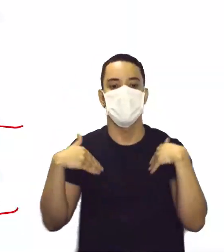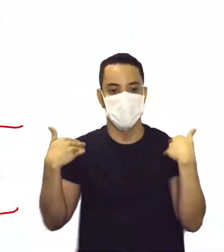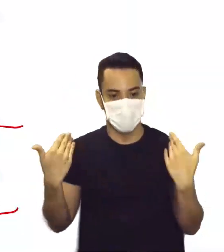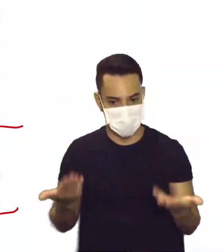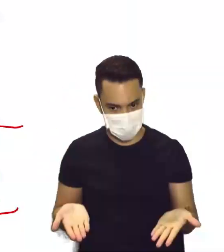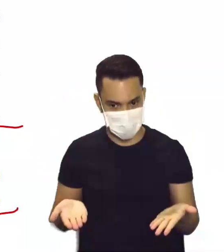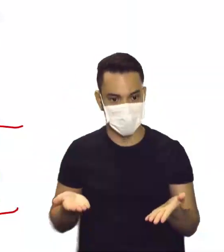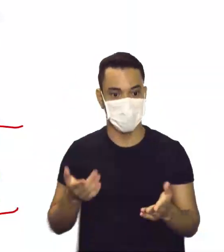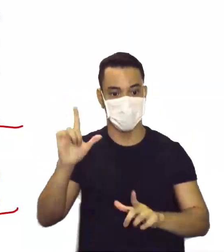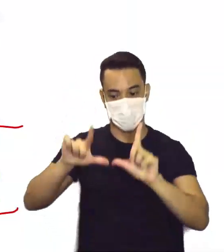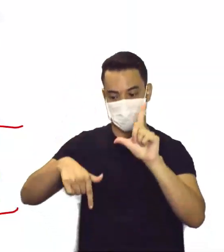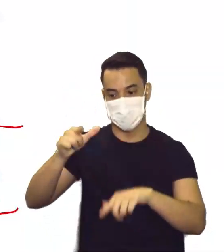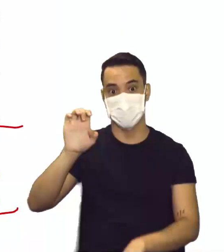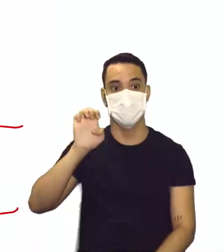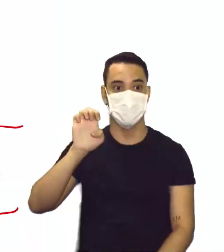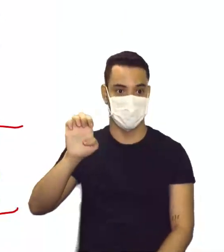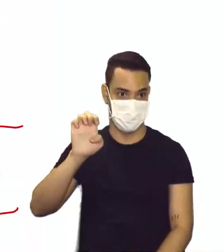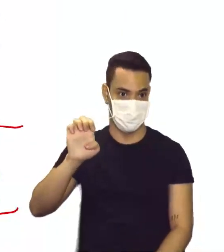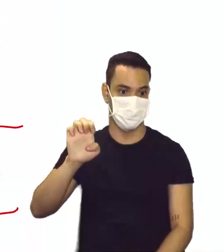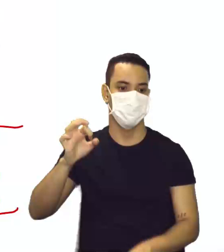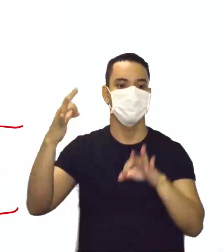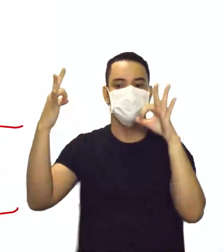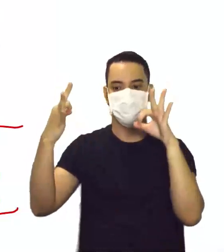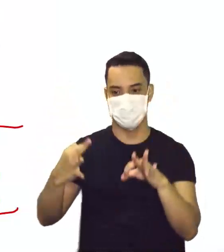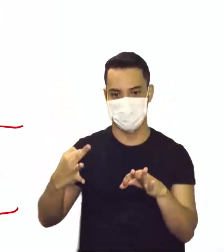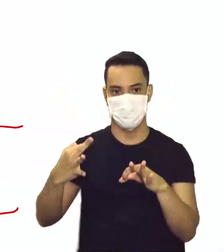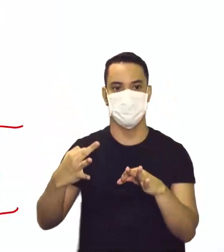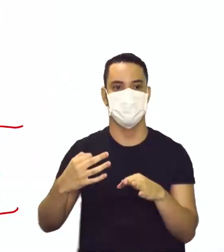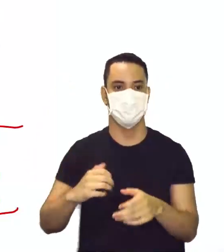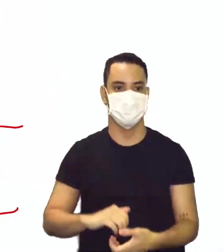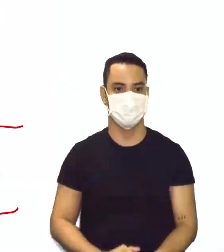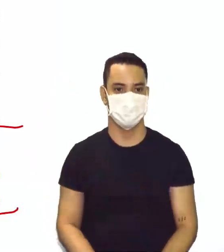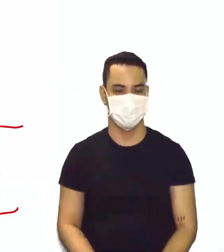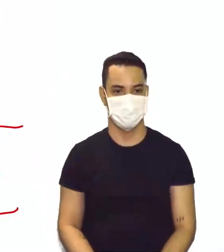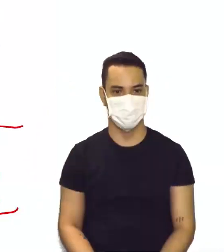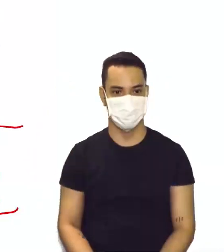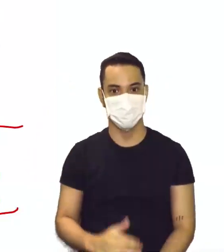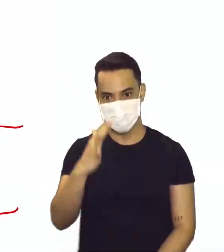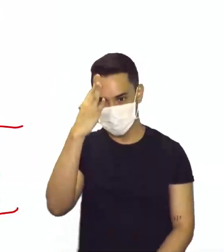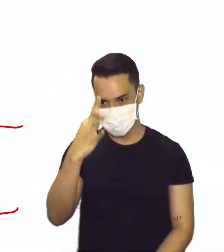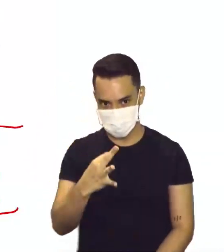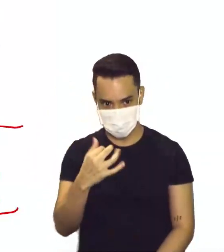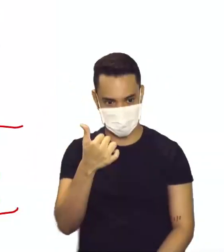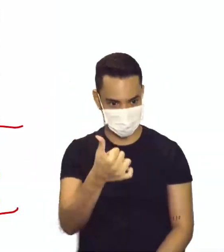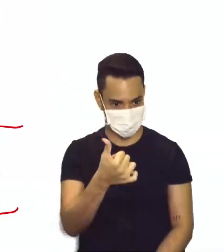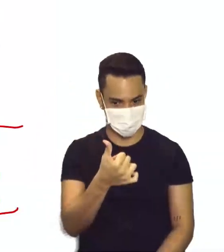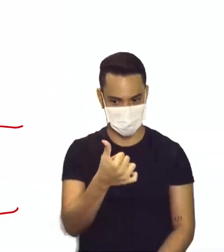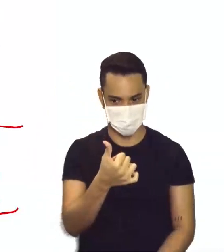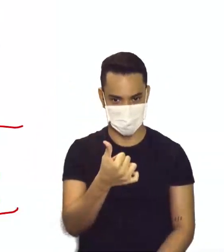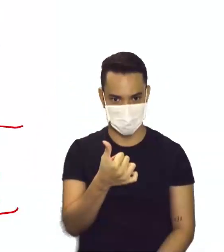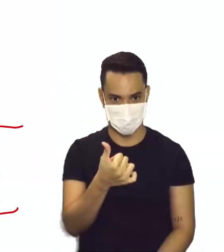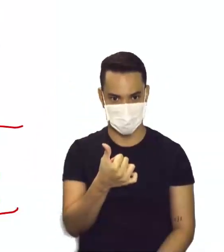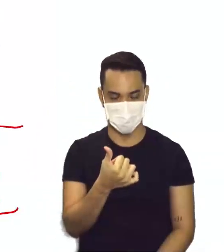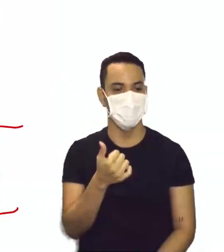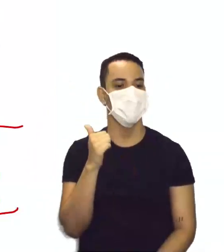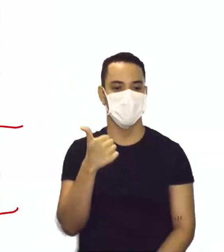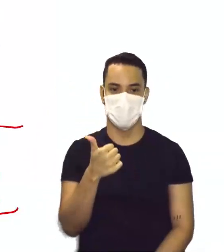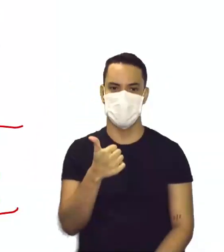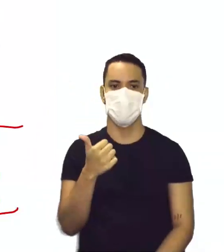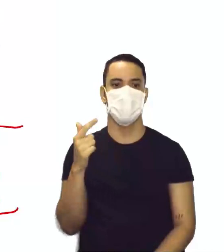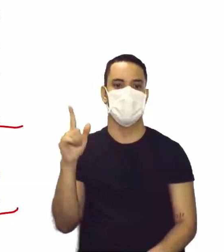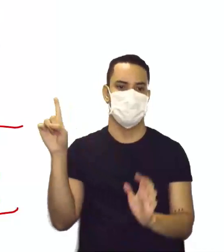vamos ficar com a letra E de exato, ok? Entendido isso, pessoal? Foi isso aí uma